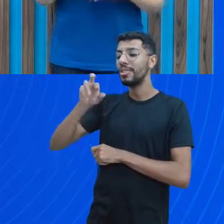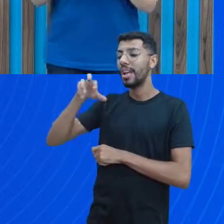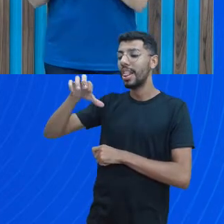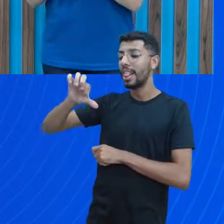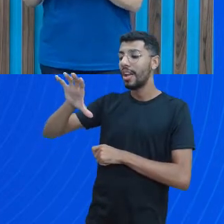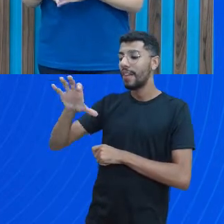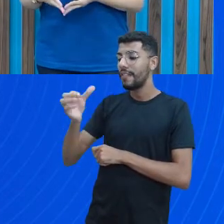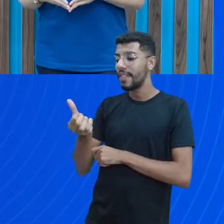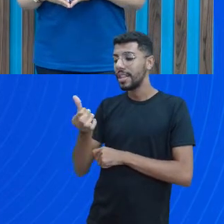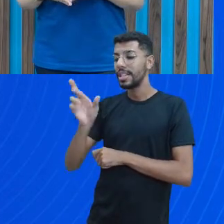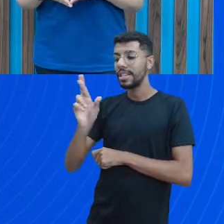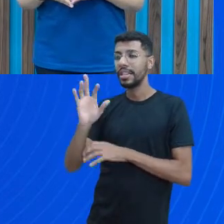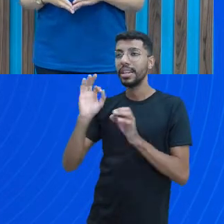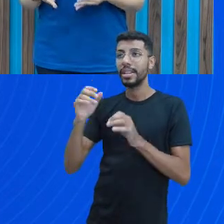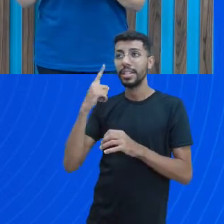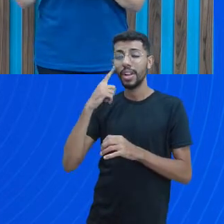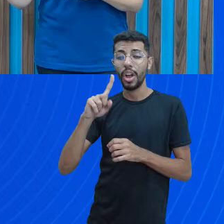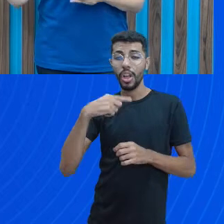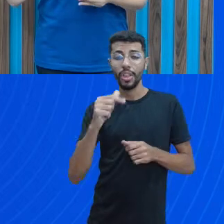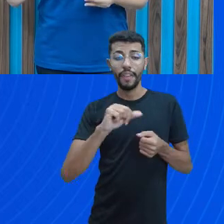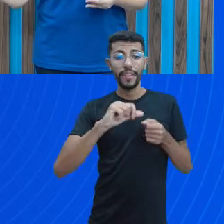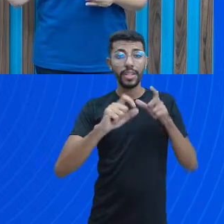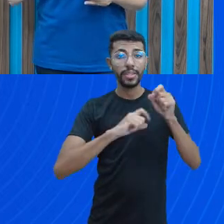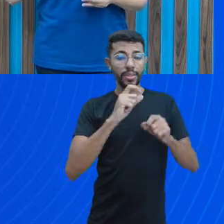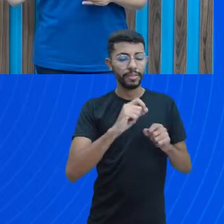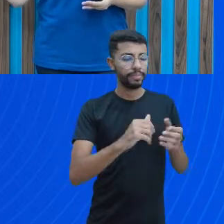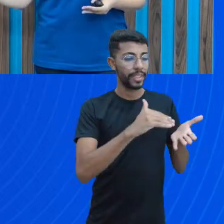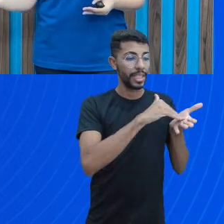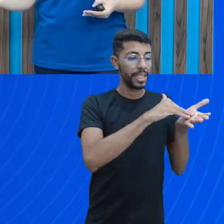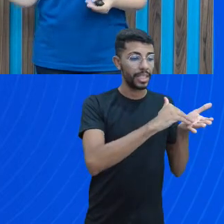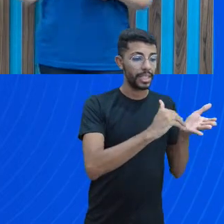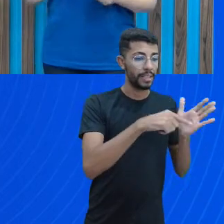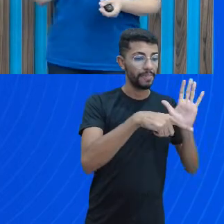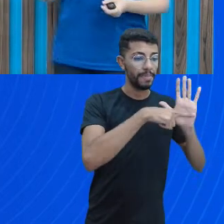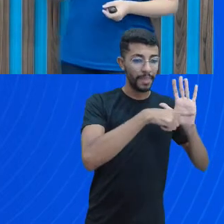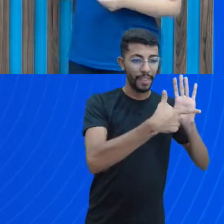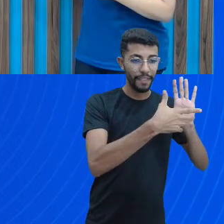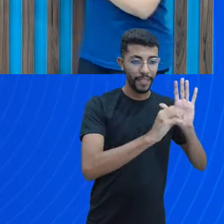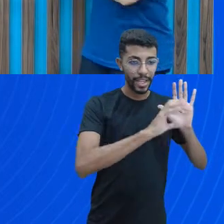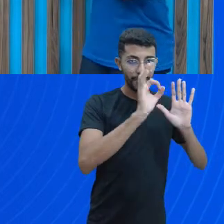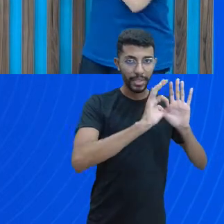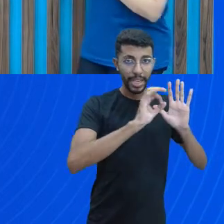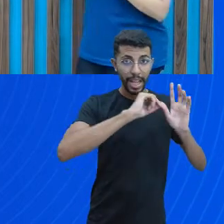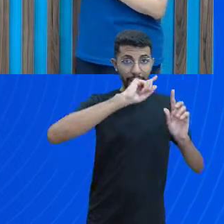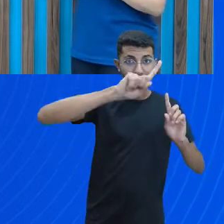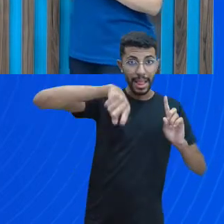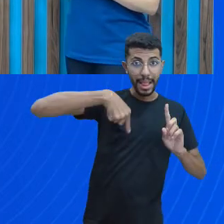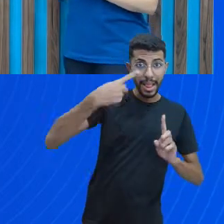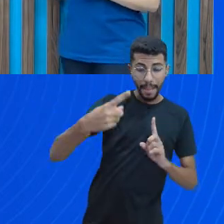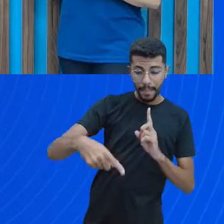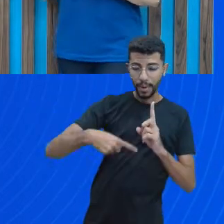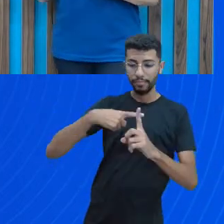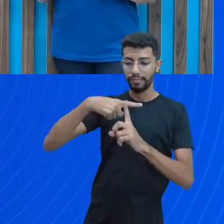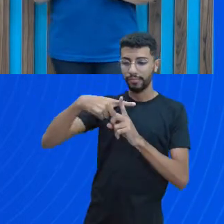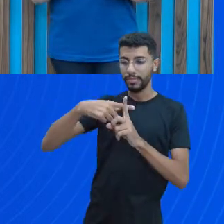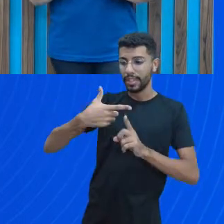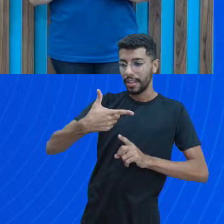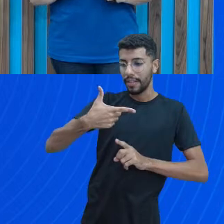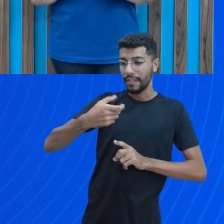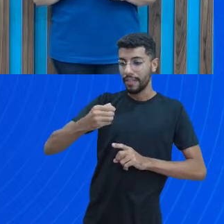gente aumentar 20% no valor já alterado, a gente vai ter o valor final desse tênis